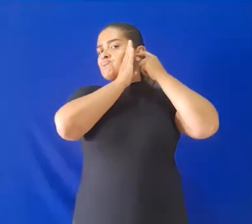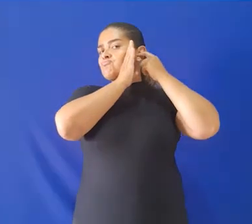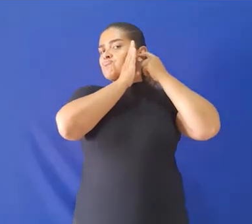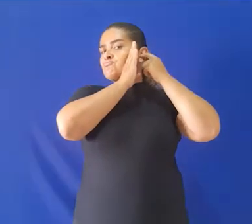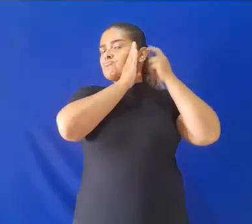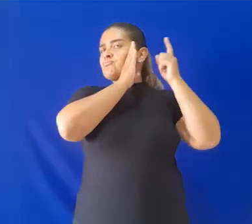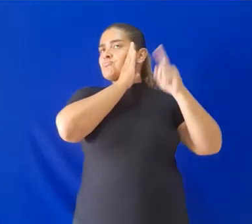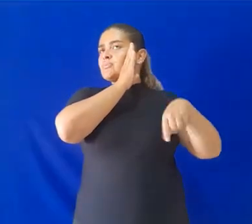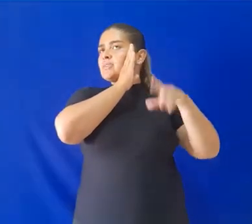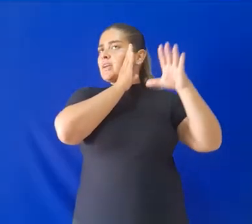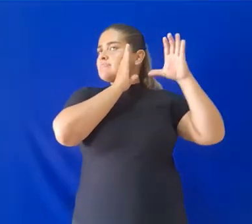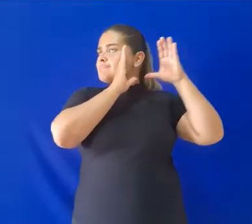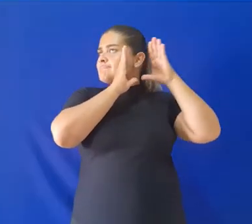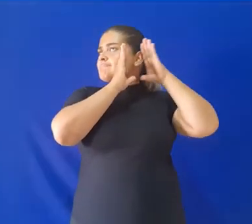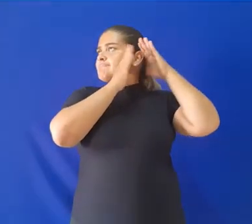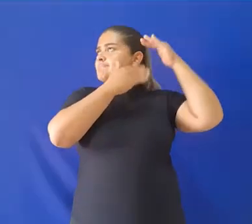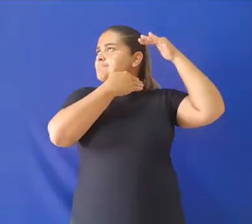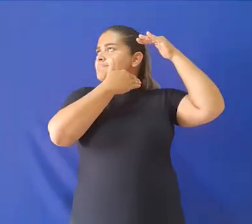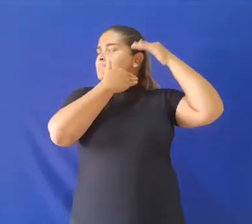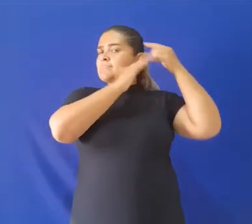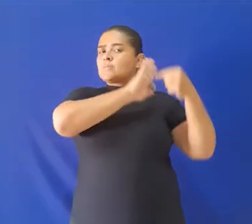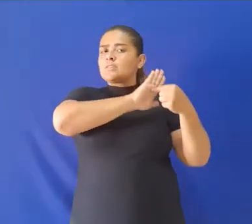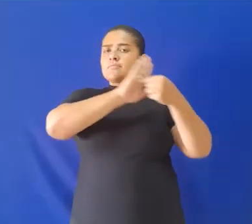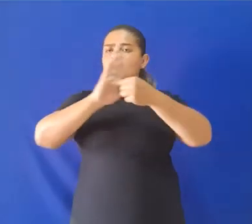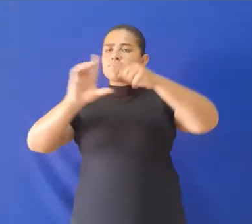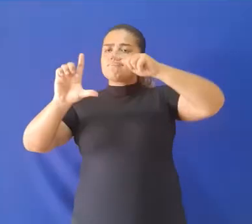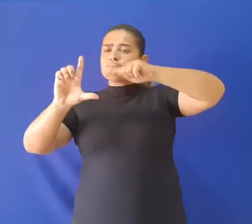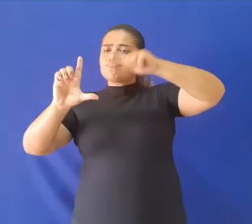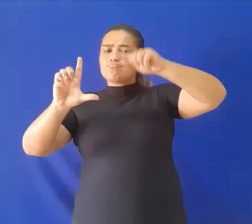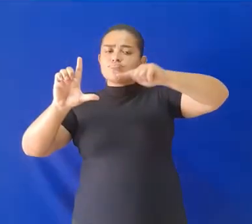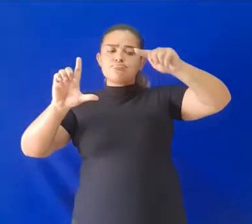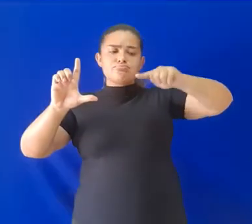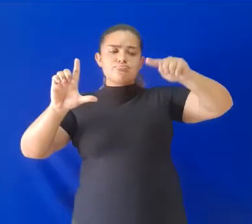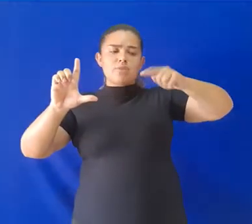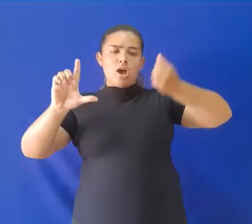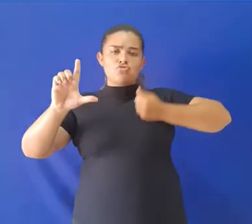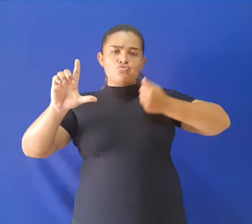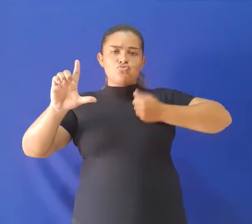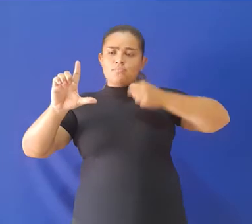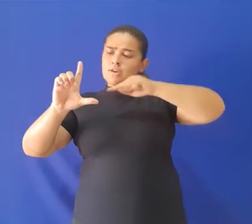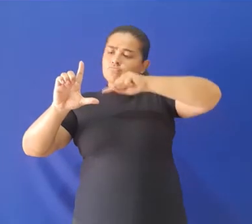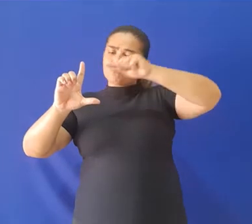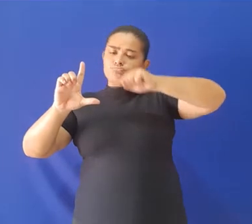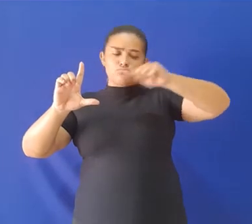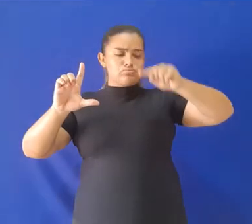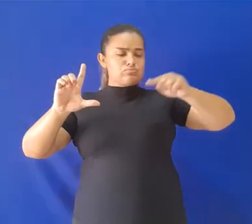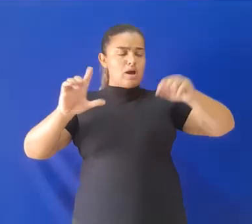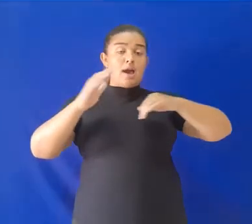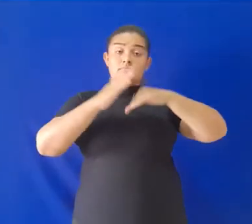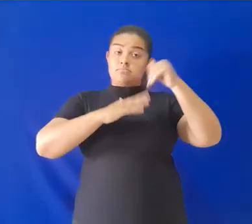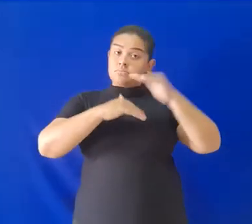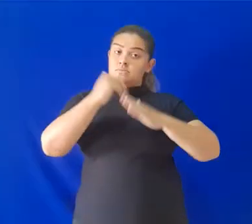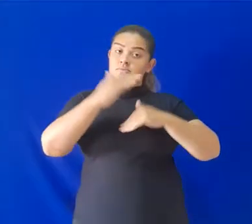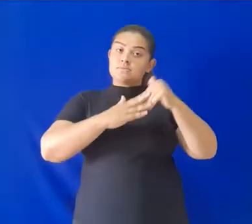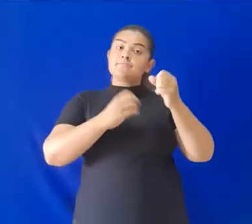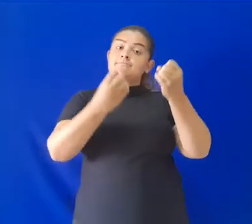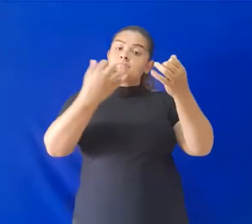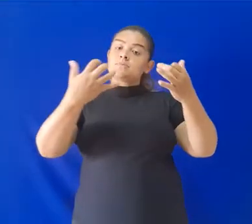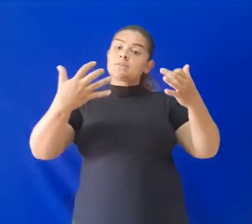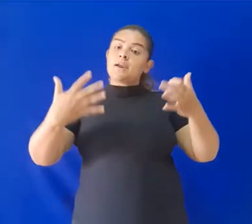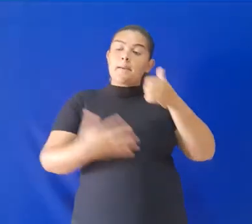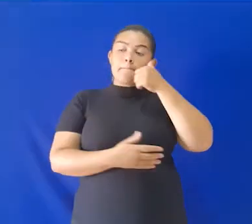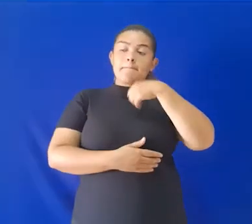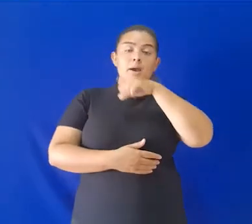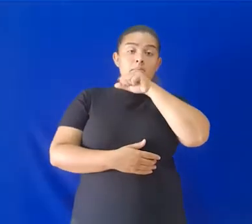né, na criança, e através de um dispositivo que indica índices através de números, a profissional vai